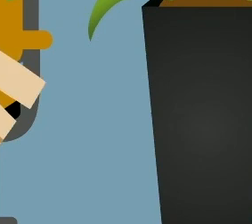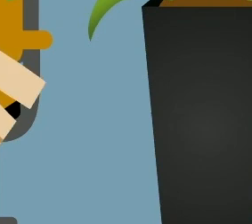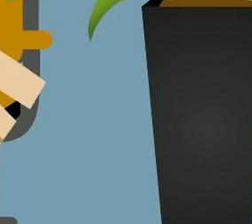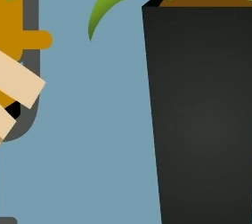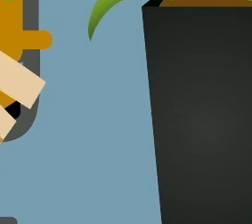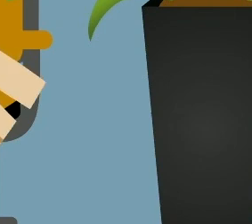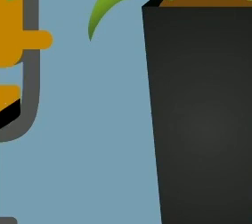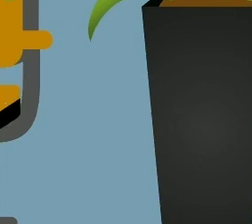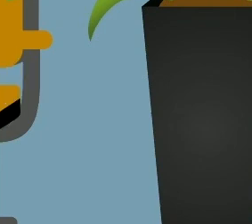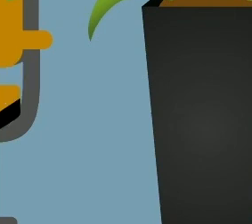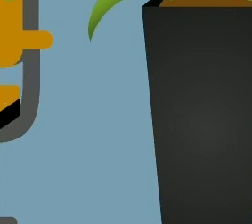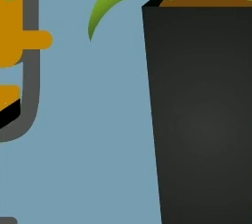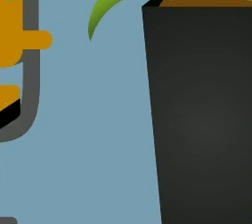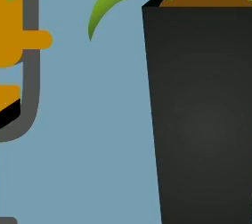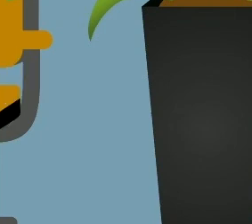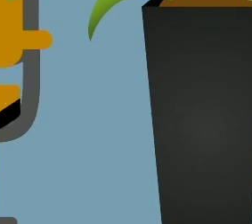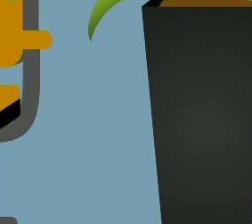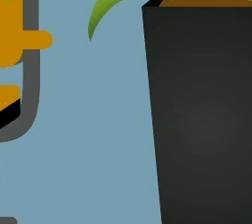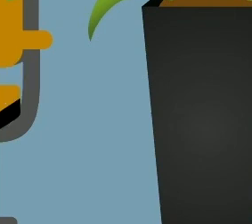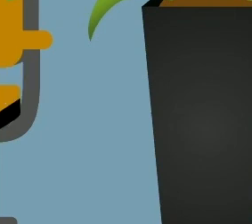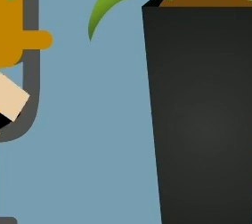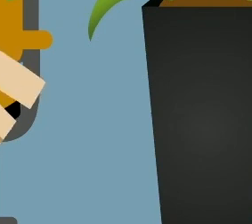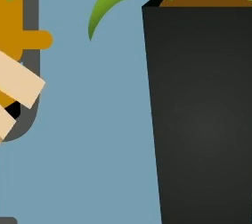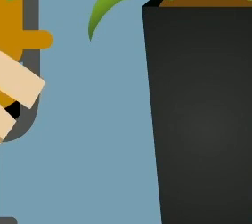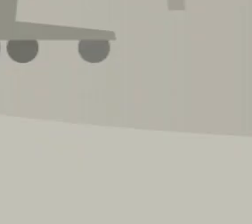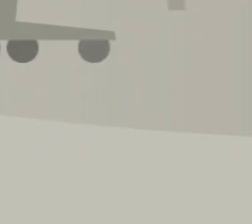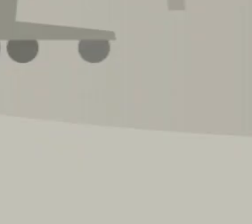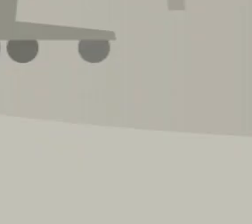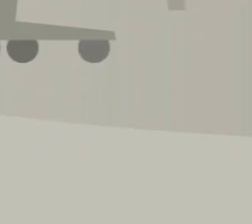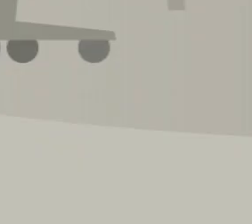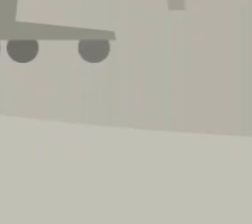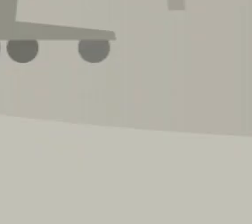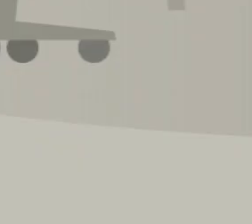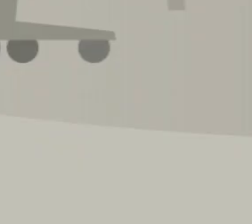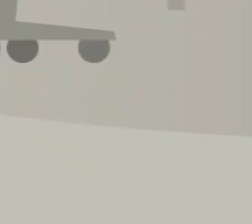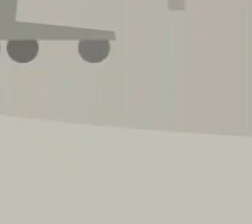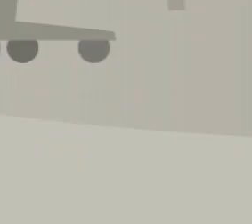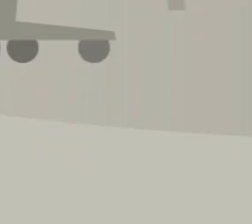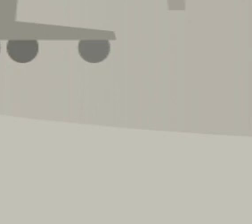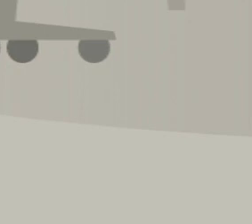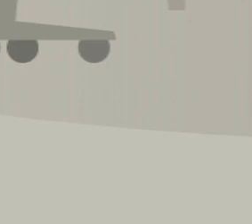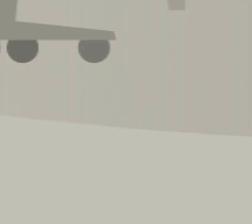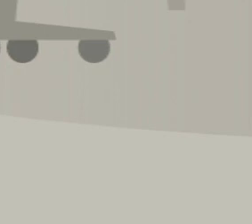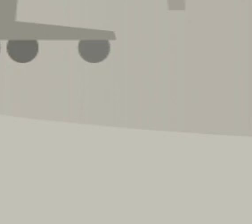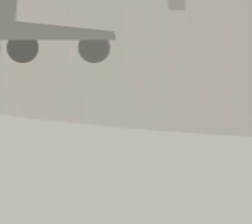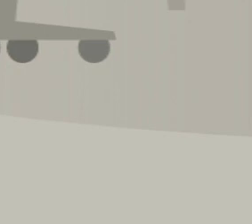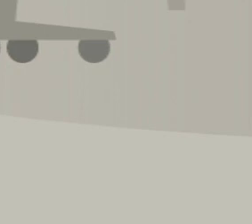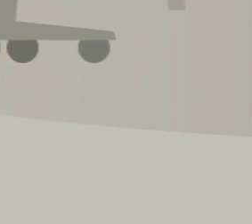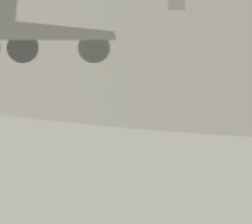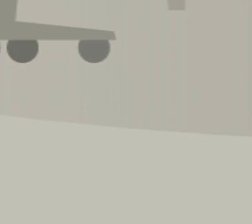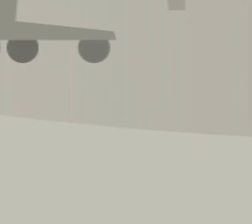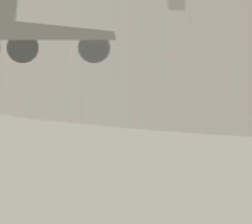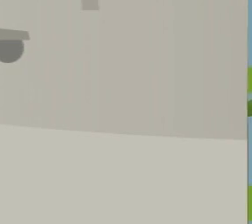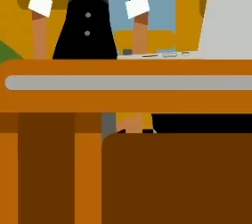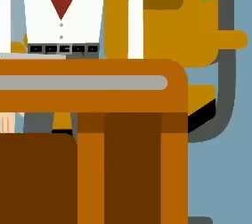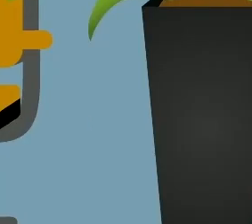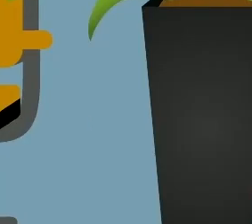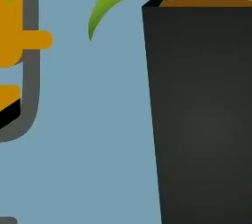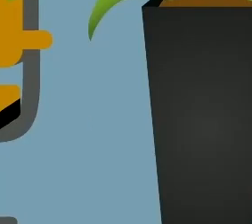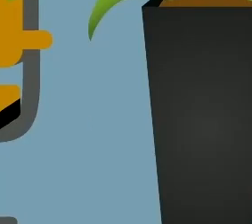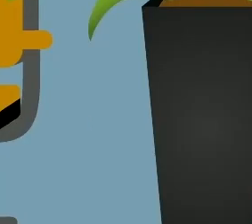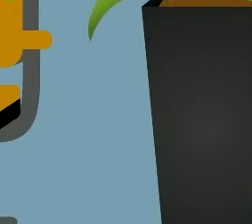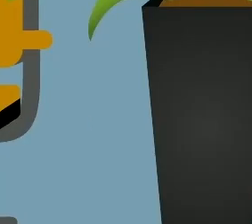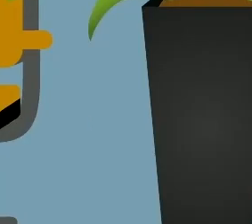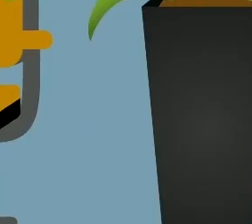acreditam que sua função é mais importante por acreditarem que merecem mais daquilo que é produzido por todos